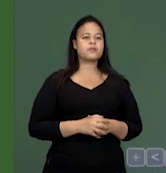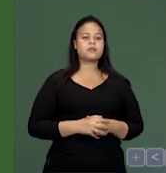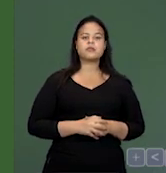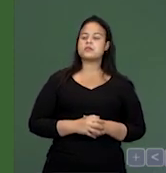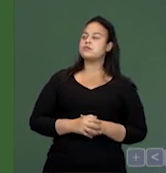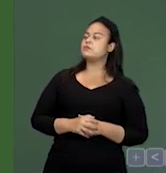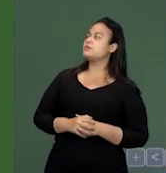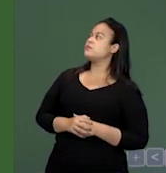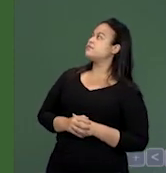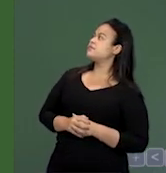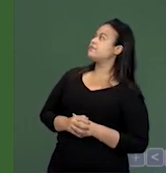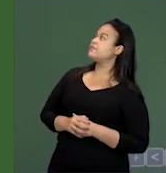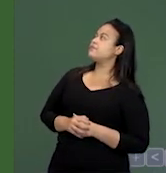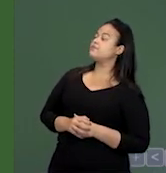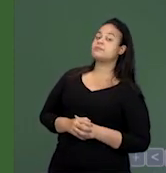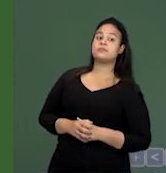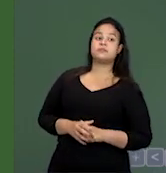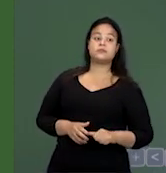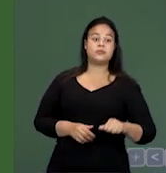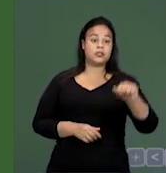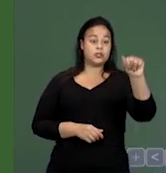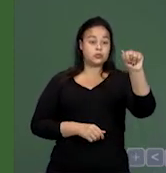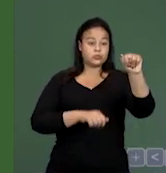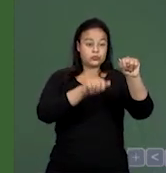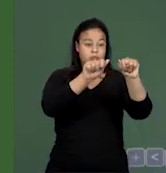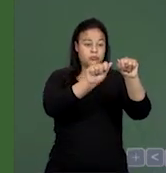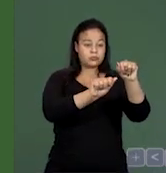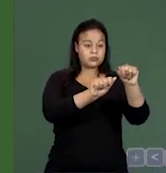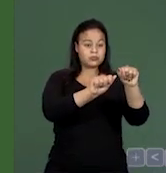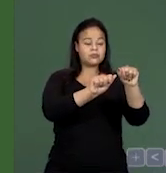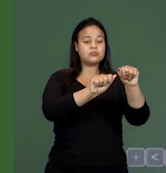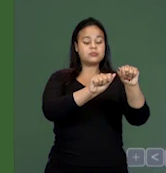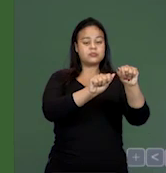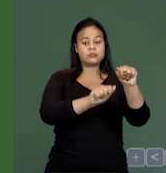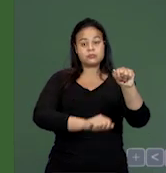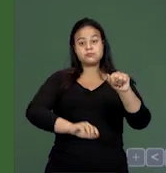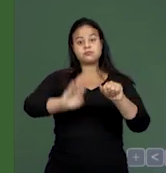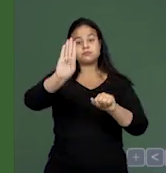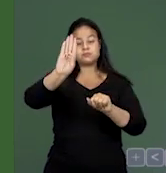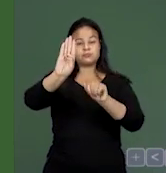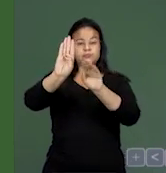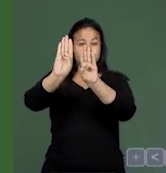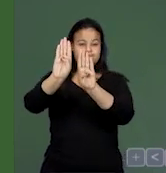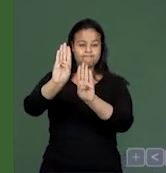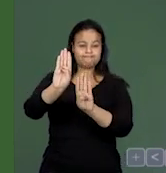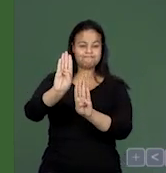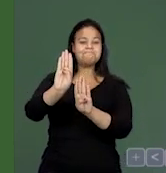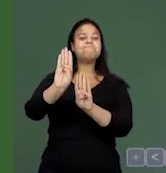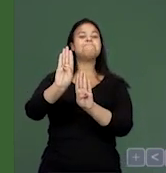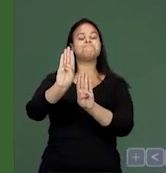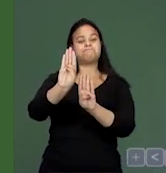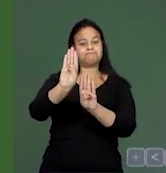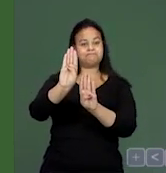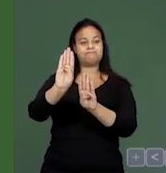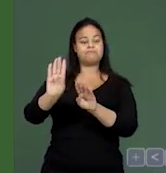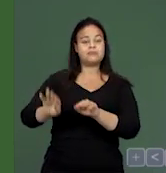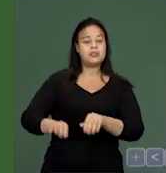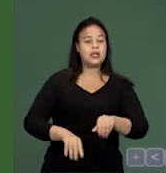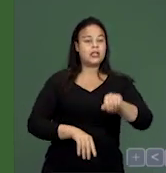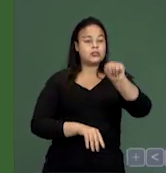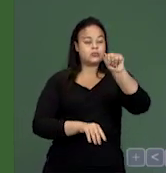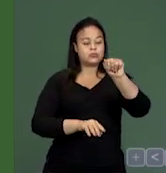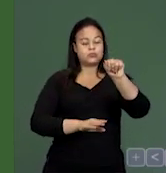Então, ó, Azão, Azinho, Bzão, Bzinho, com Azão,